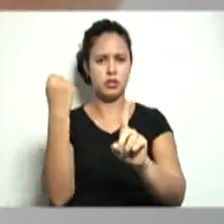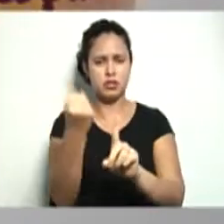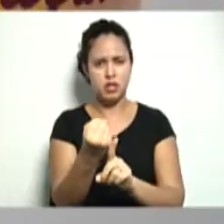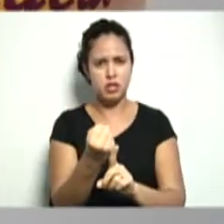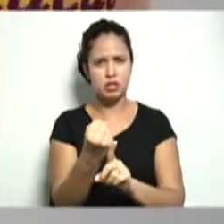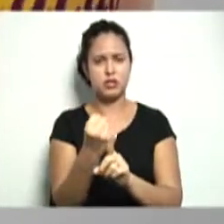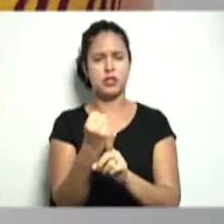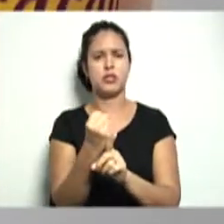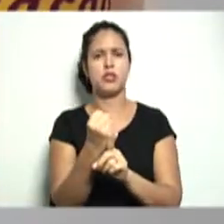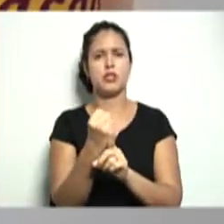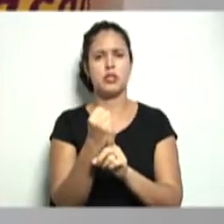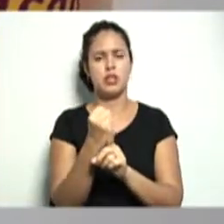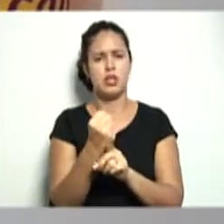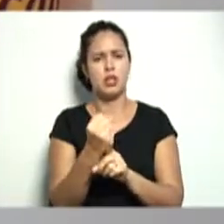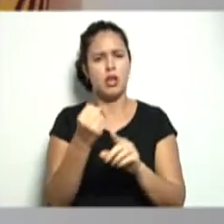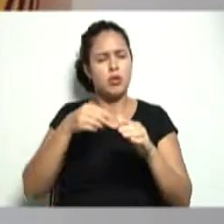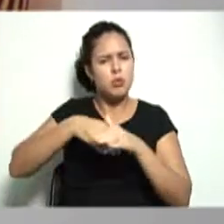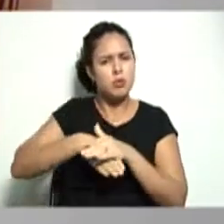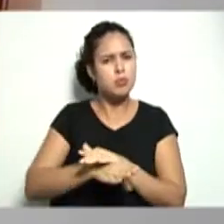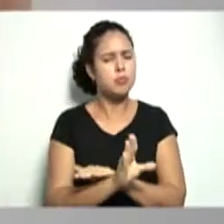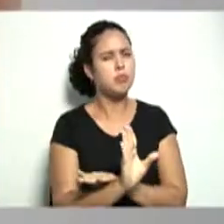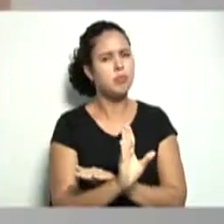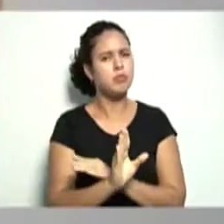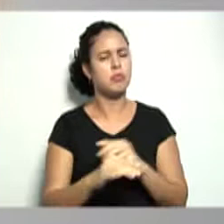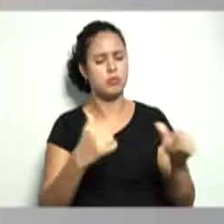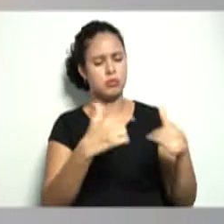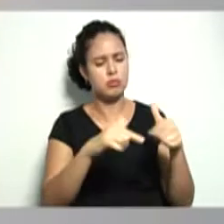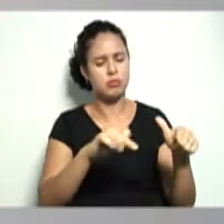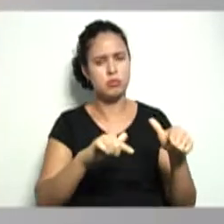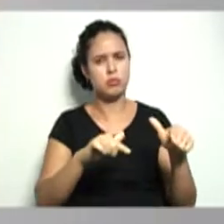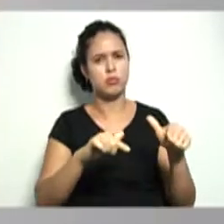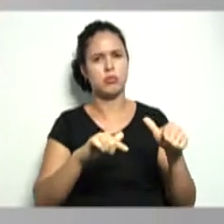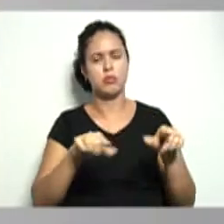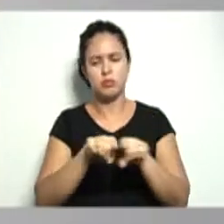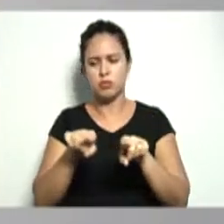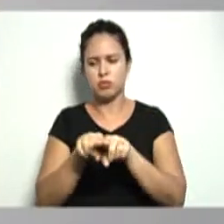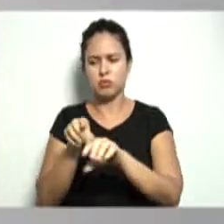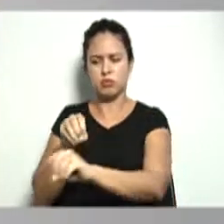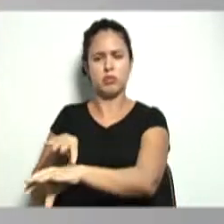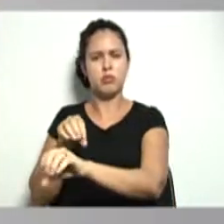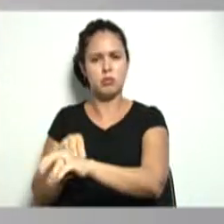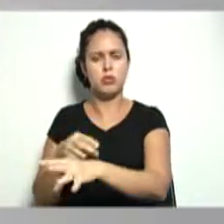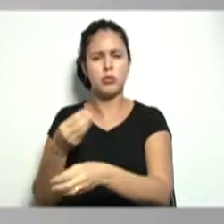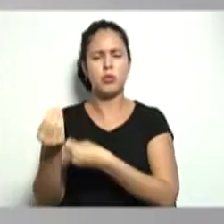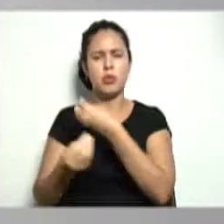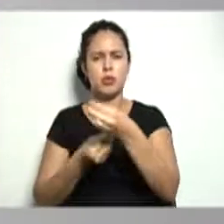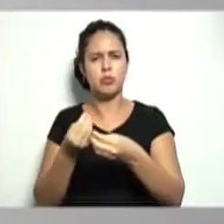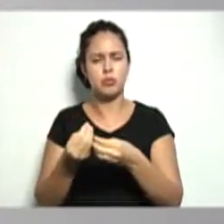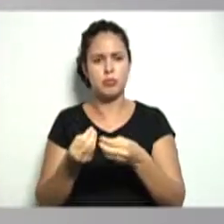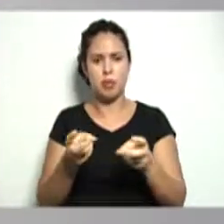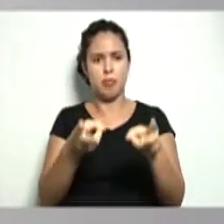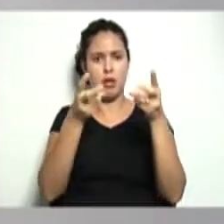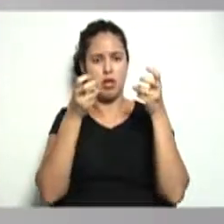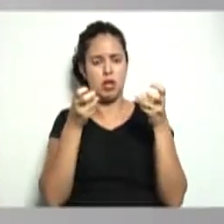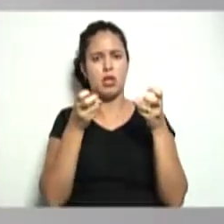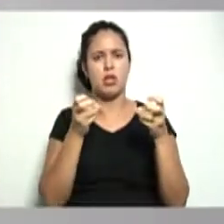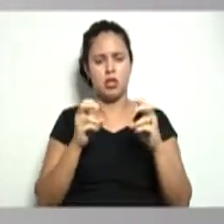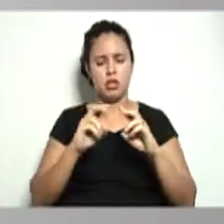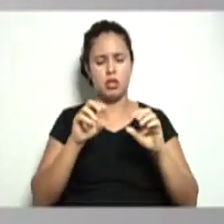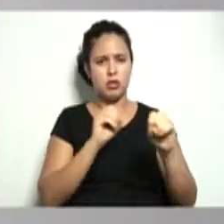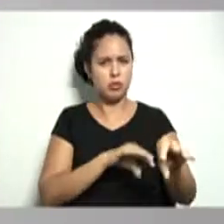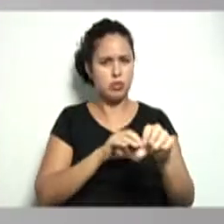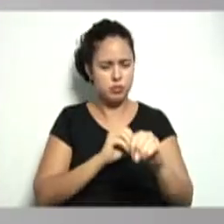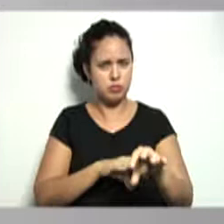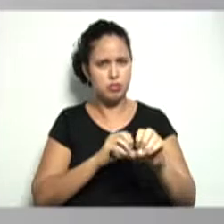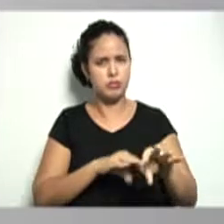está acostumada com essa relação entre o trabalho e a educação. Não percebemos a educação ou o ofício